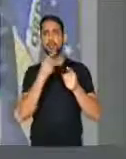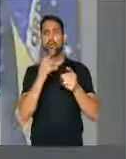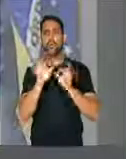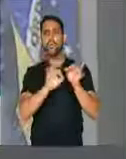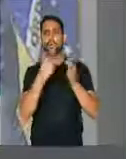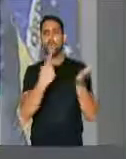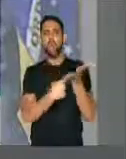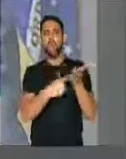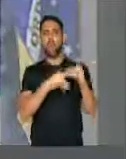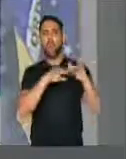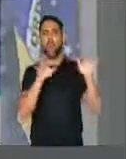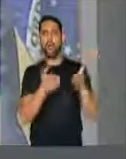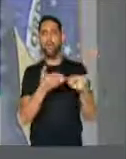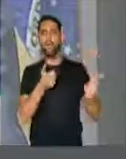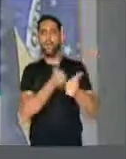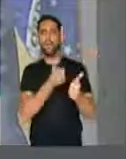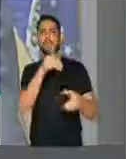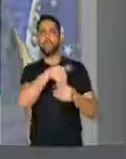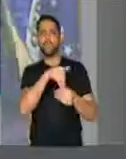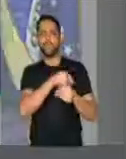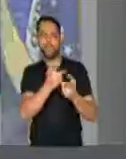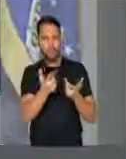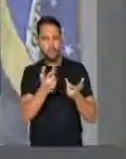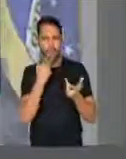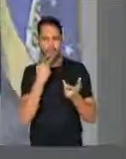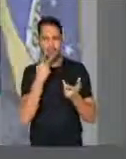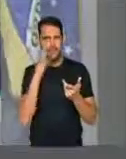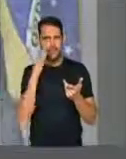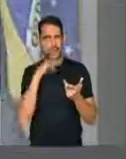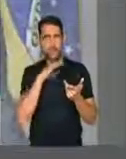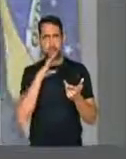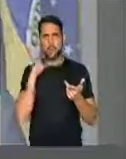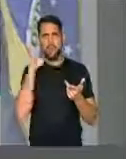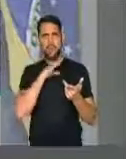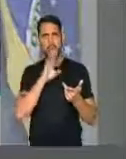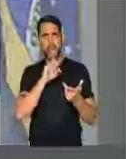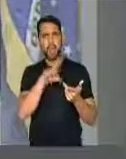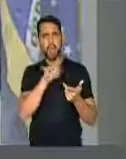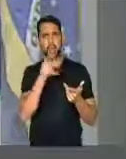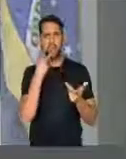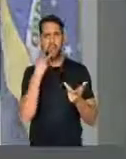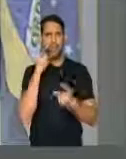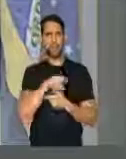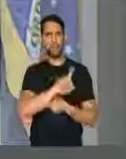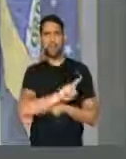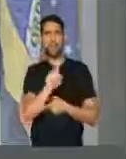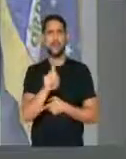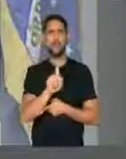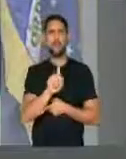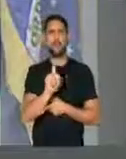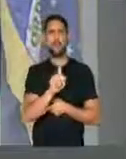de negócio à véspera de uma votação? Isso é criminoso. Não